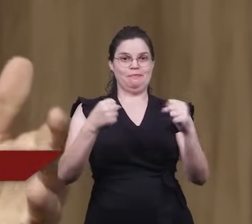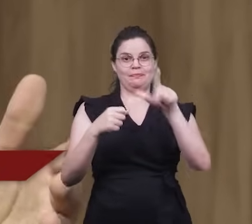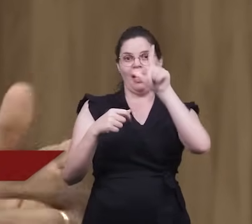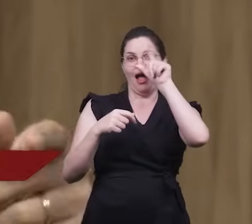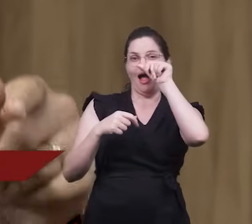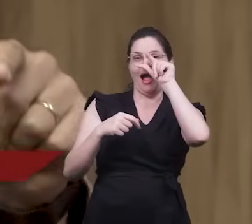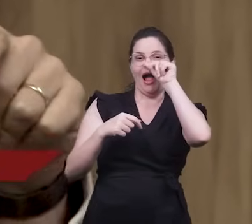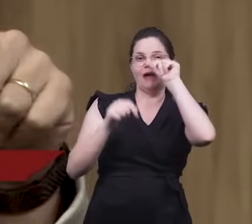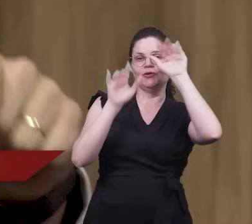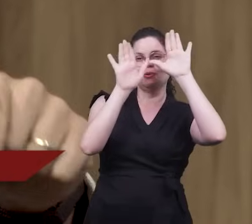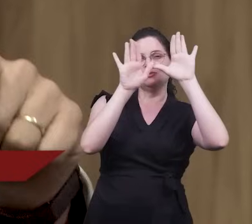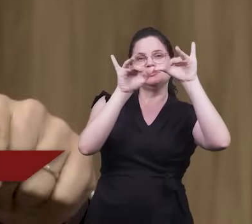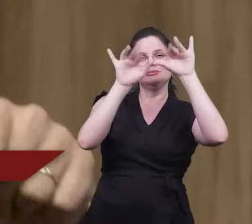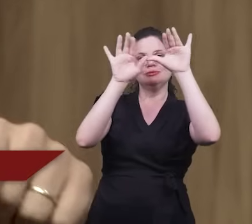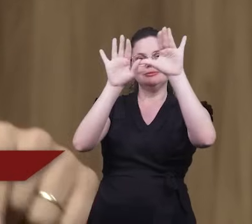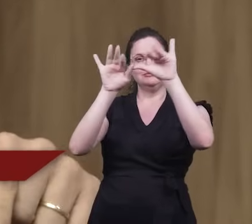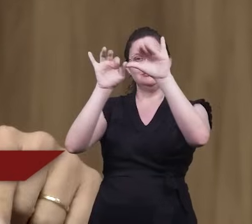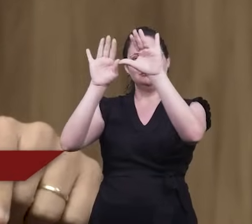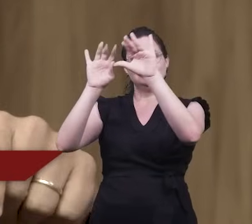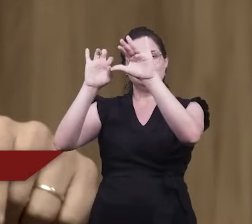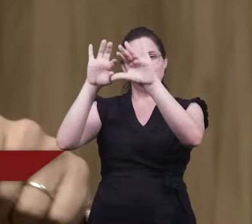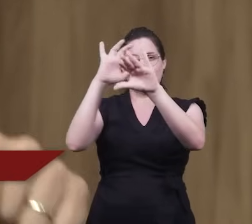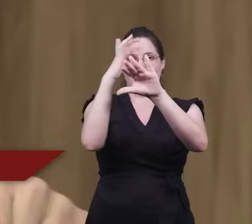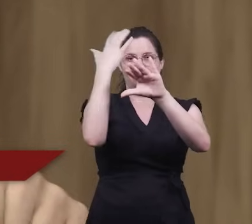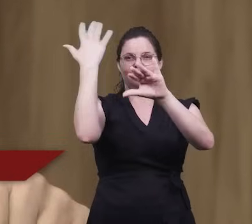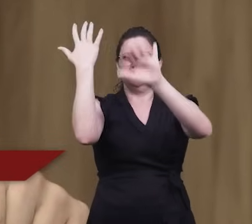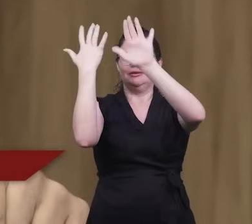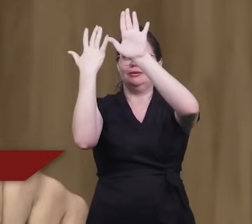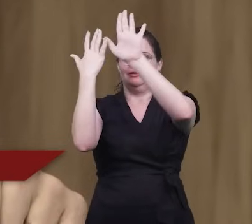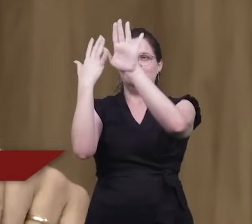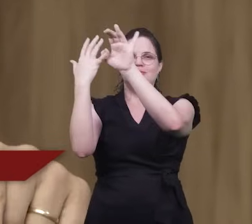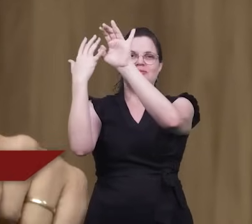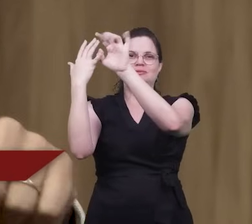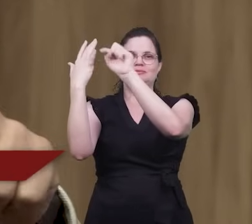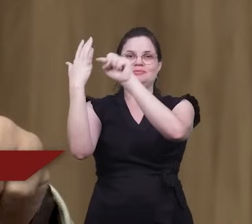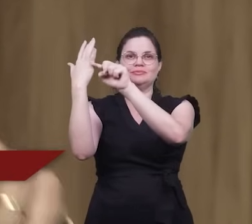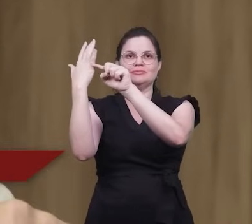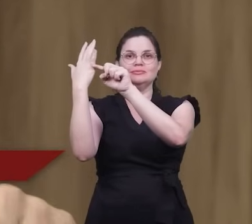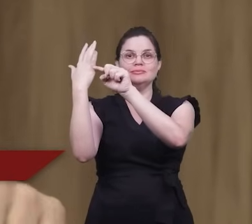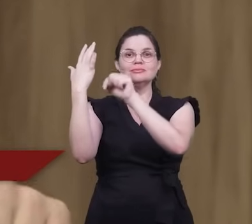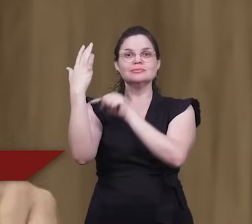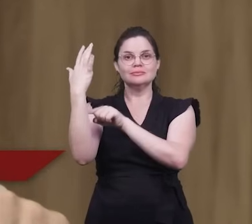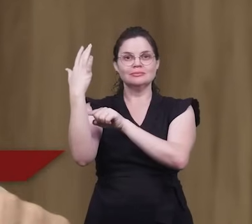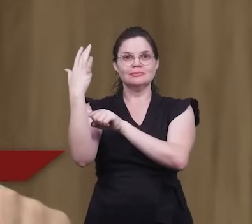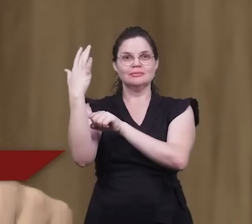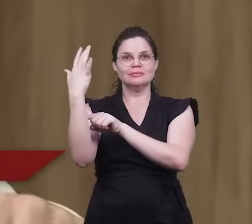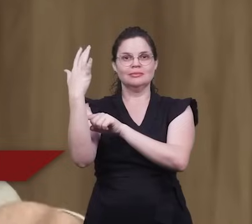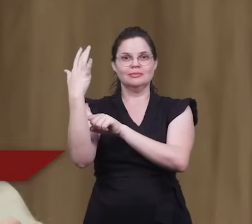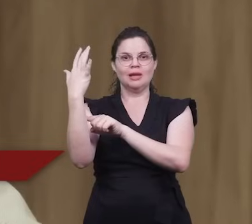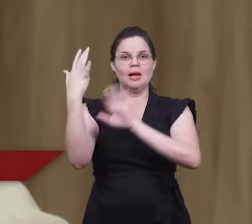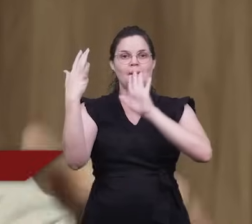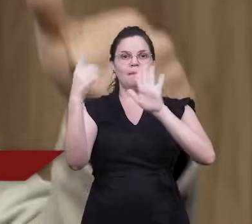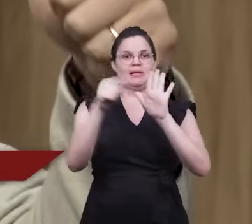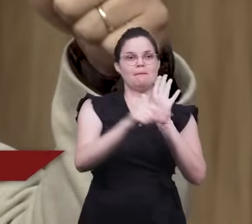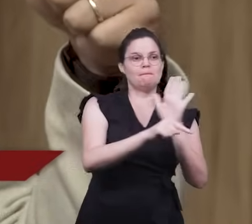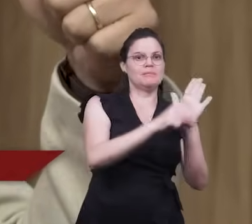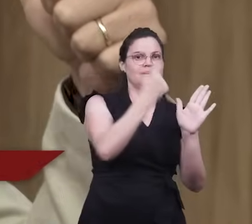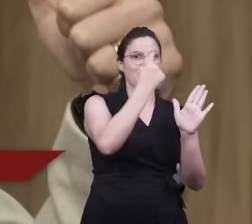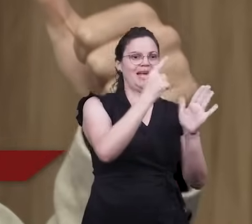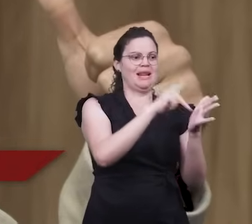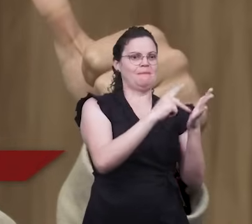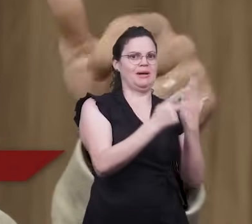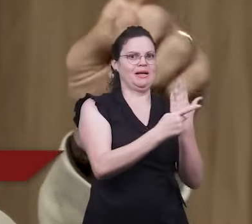dos céus que nós vemos agora na parábola do grão de mostarda, elas aparecem pela primeira vez na